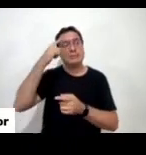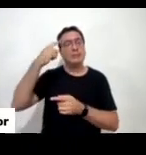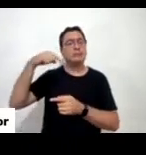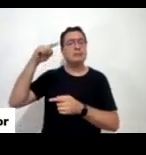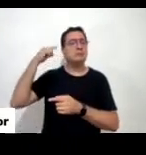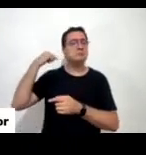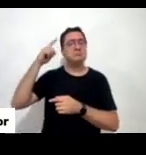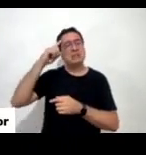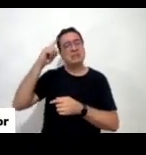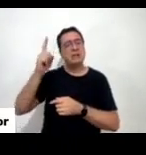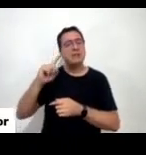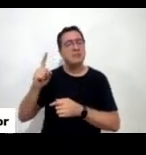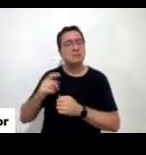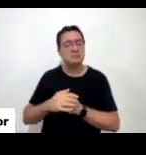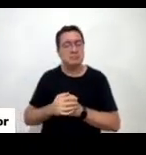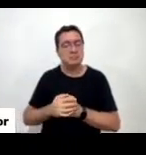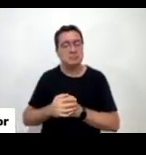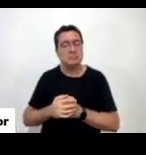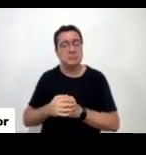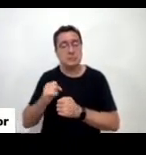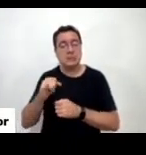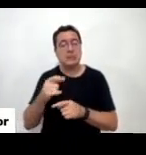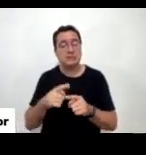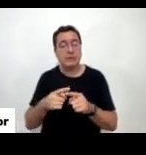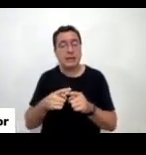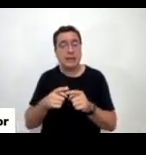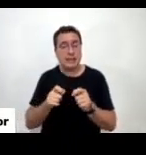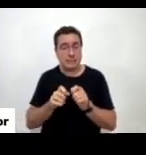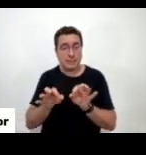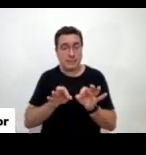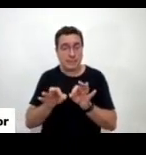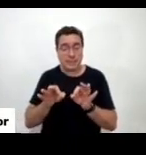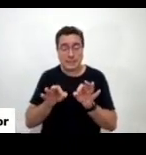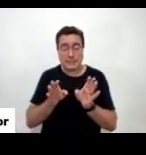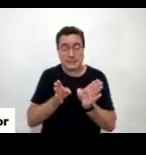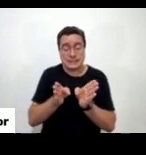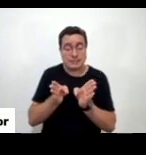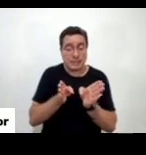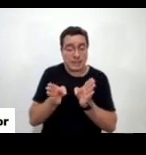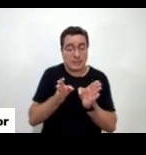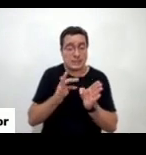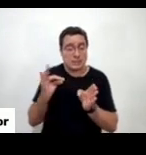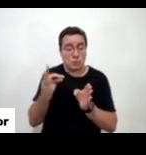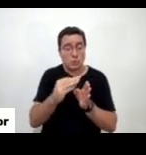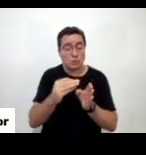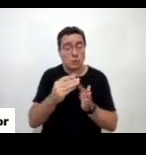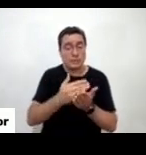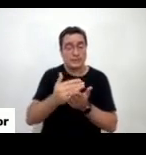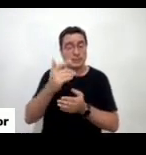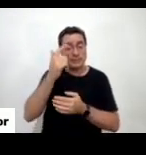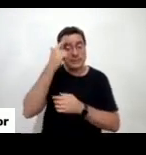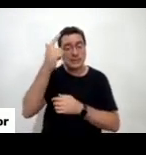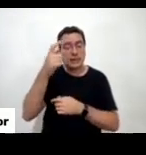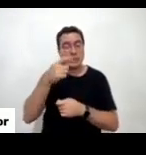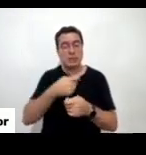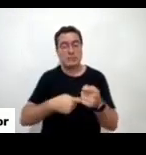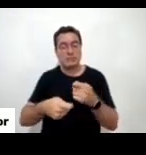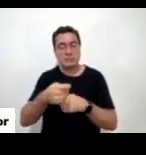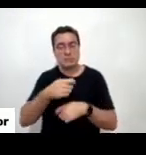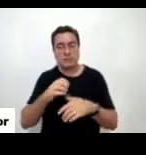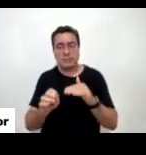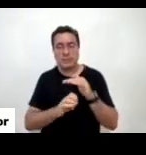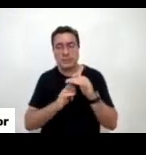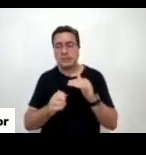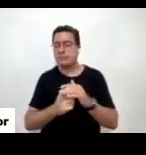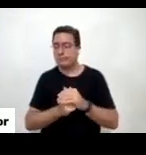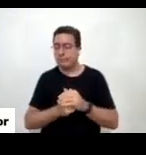anteriormente. Porque se nós fazemos acessibilidade de tudo isso, nós começamos a pensar no administrativo da minha empresa,